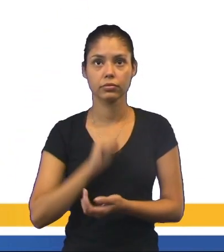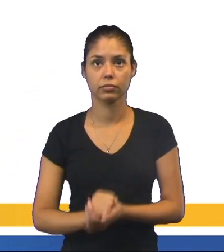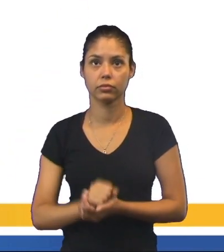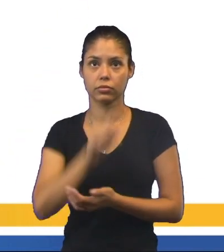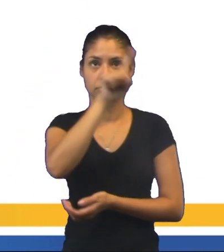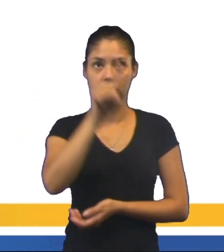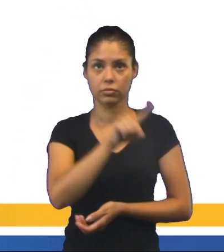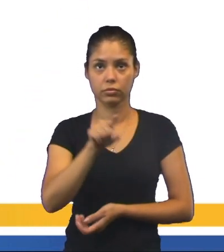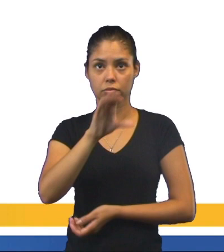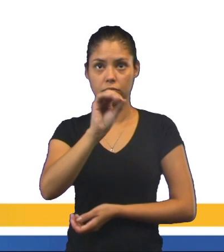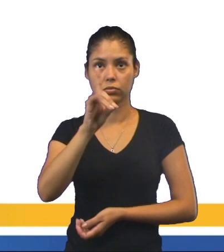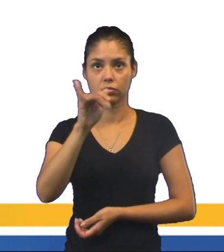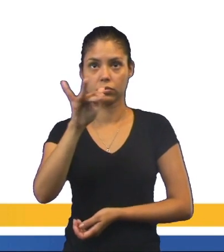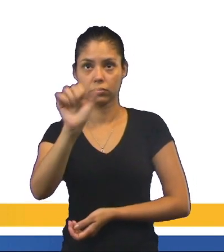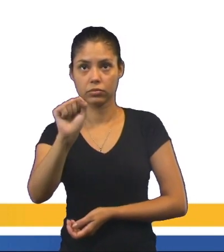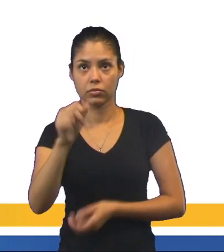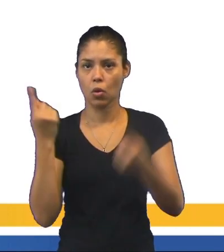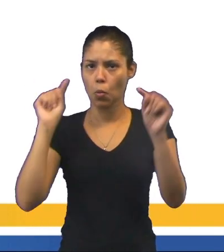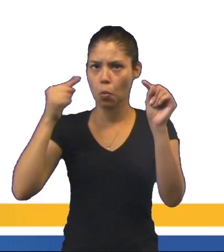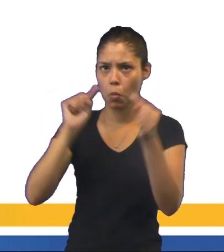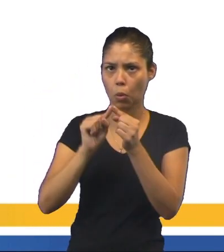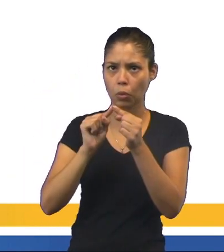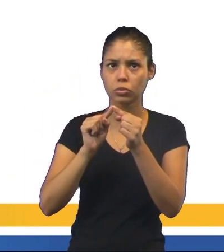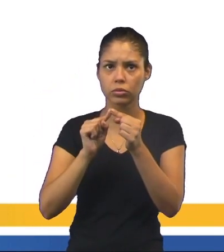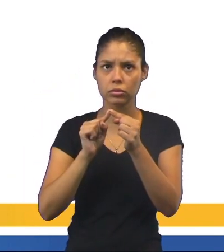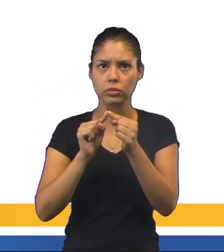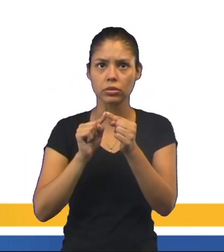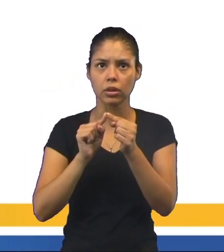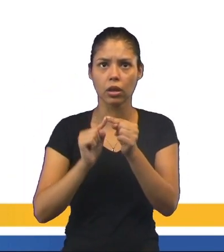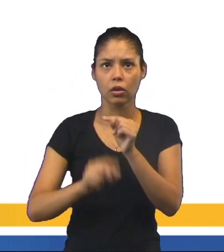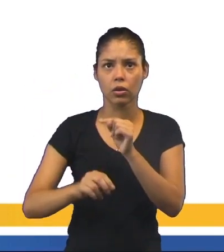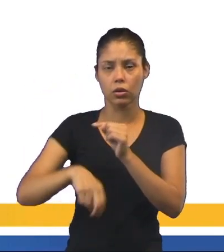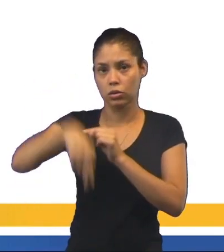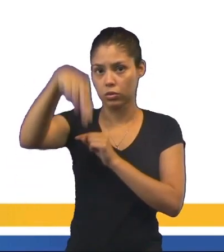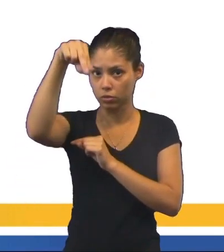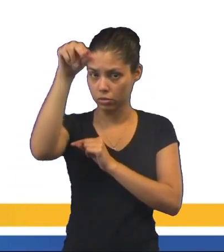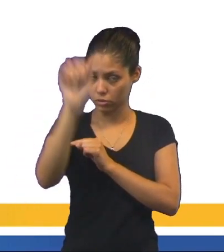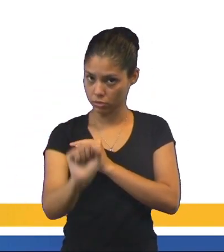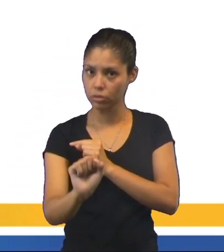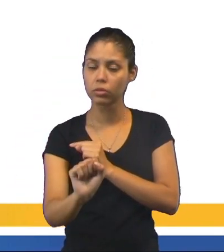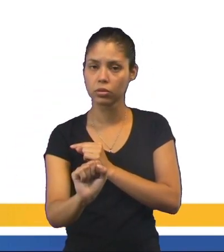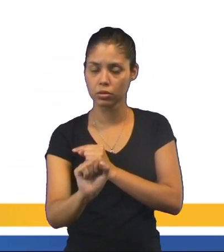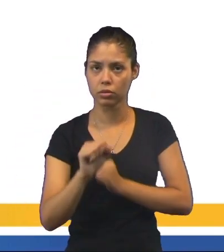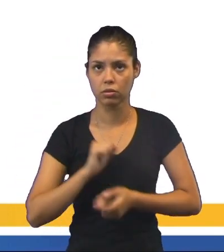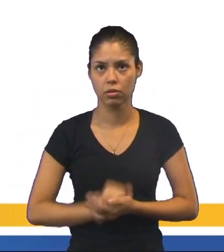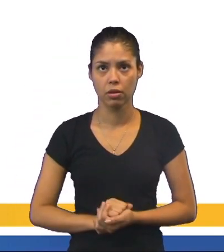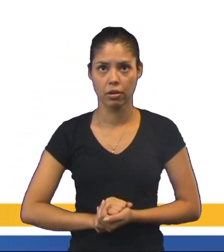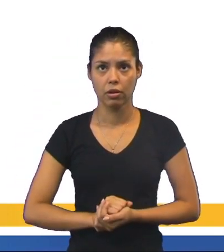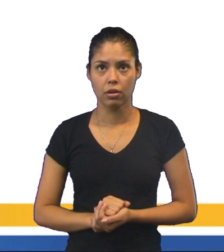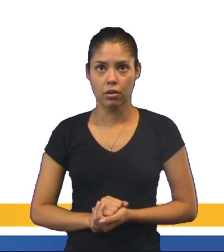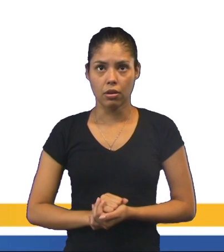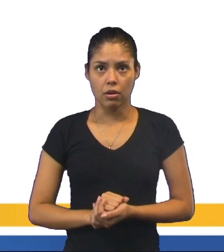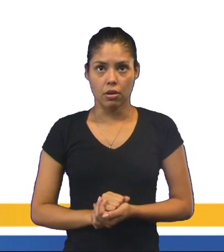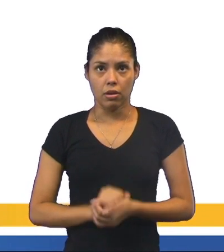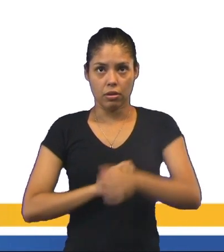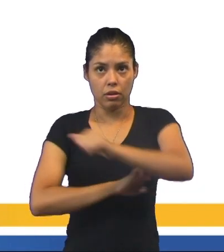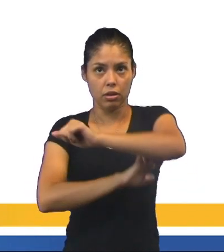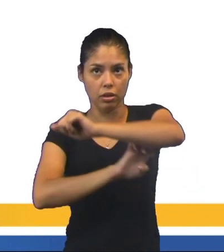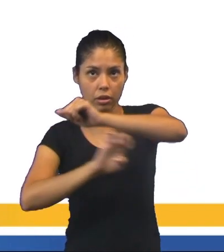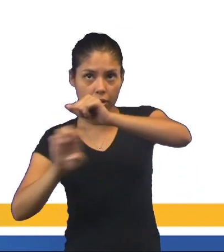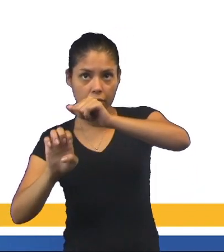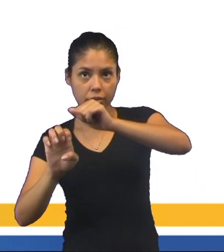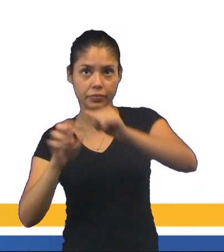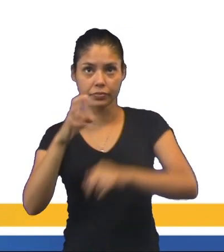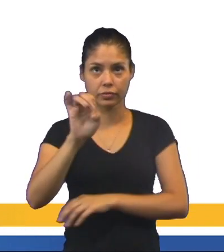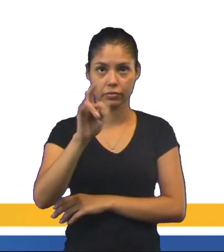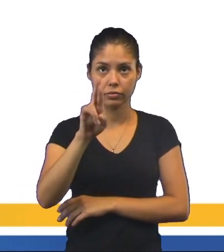sul, zodiacais próximo dos limites entre os hemisférios celeste norte e sul e